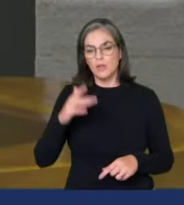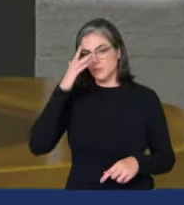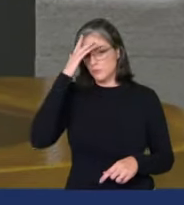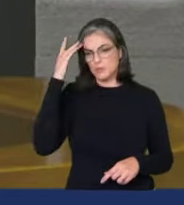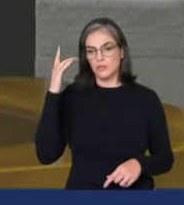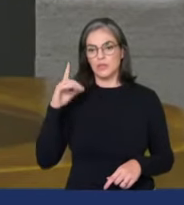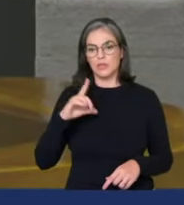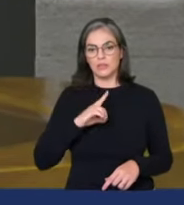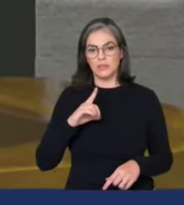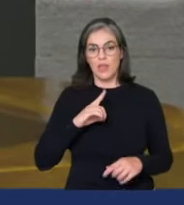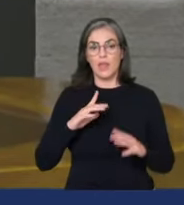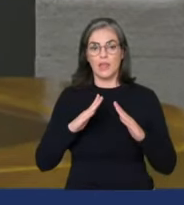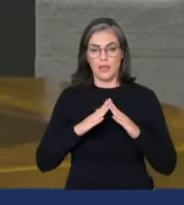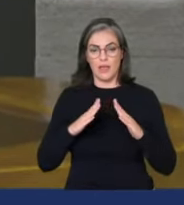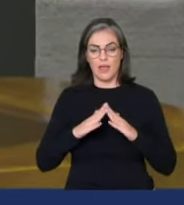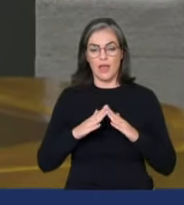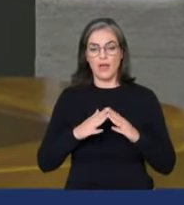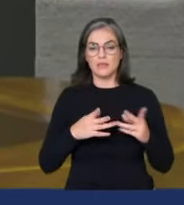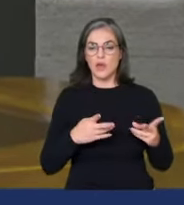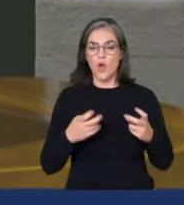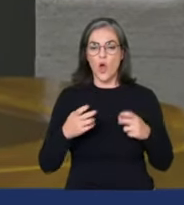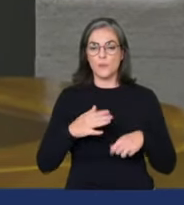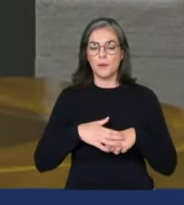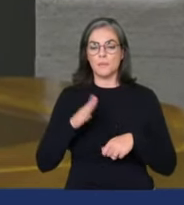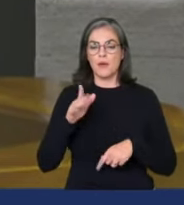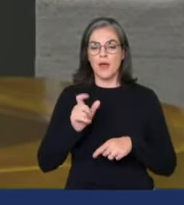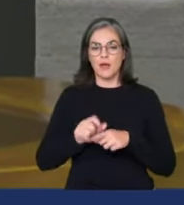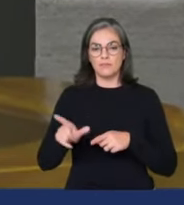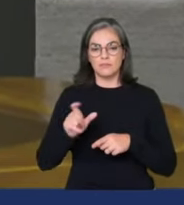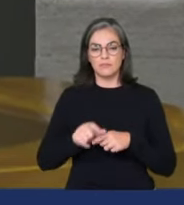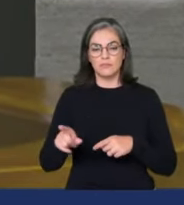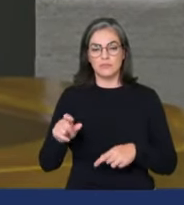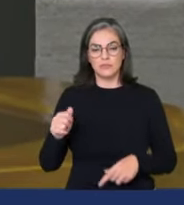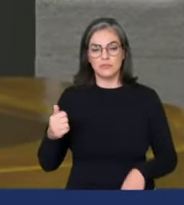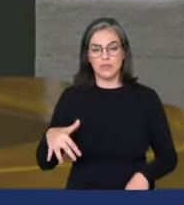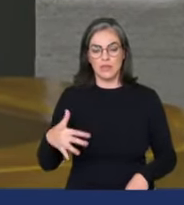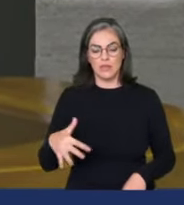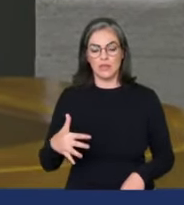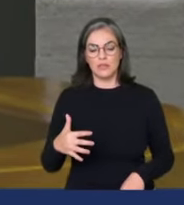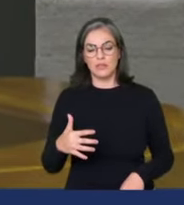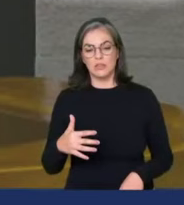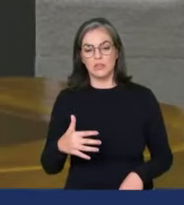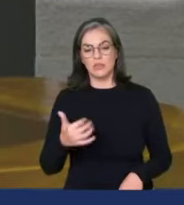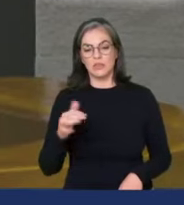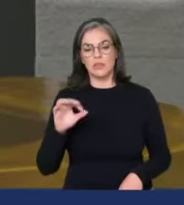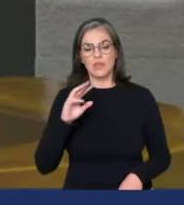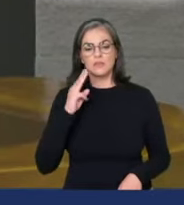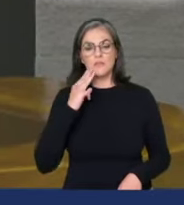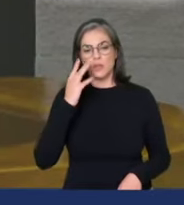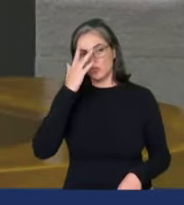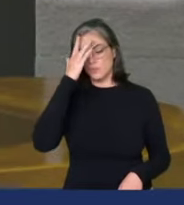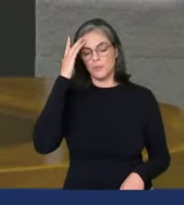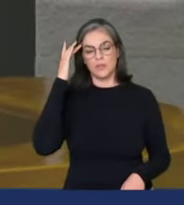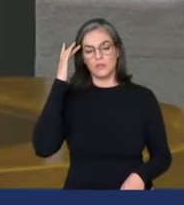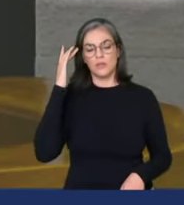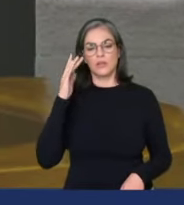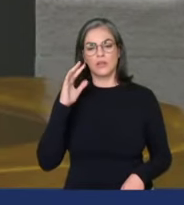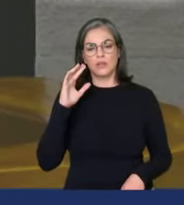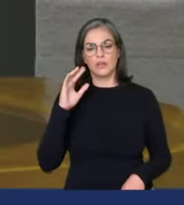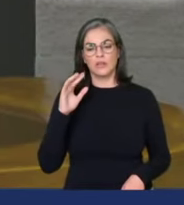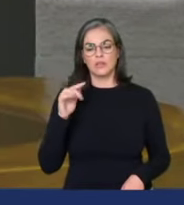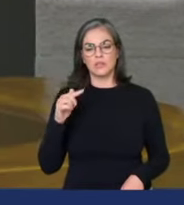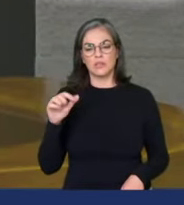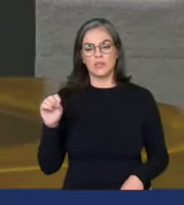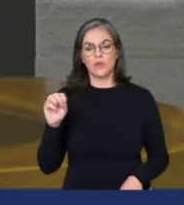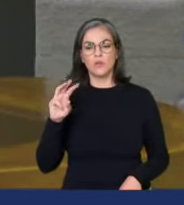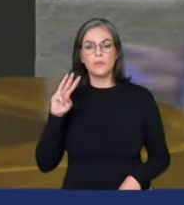tem casa popular, e são 10 milhões de brasileiros e brasileiras. Mas tem impacto de mais de 78 milhões de famílias que